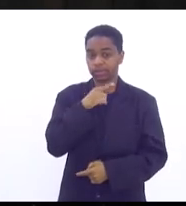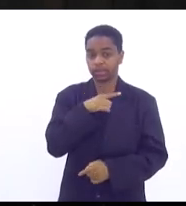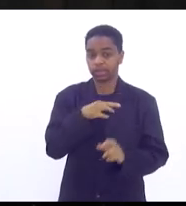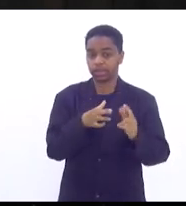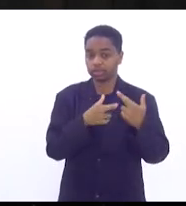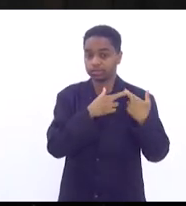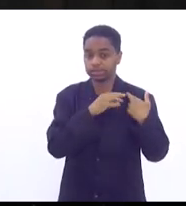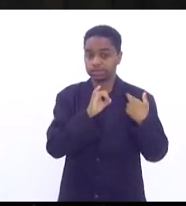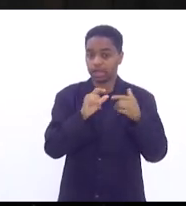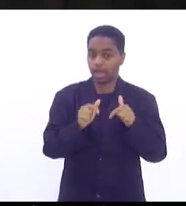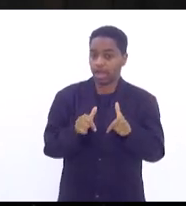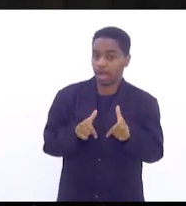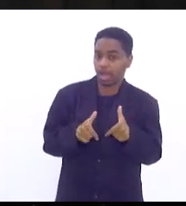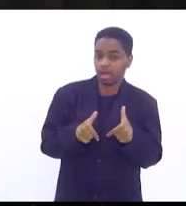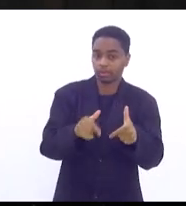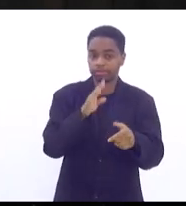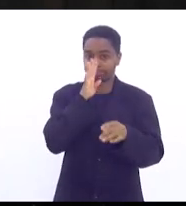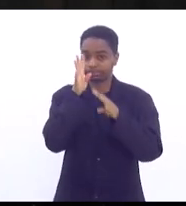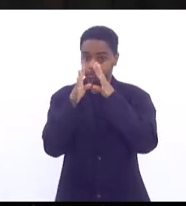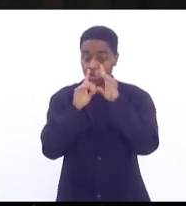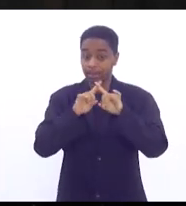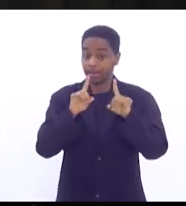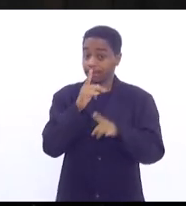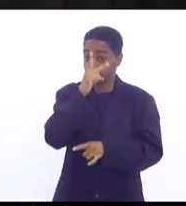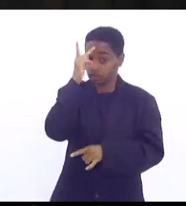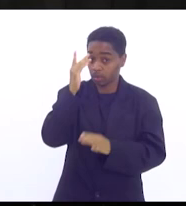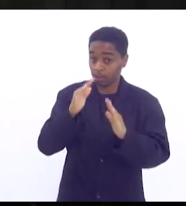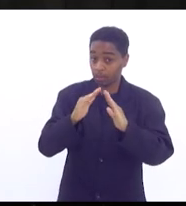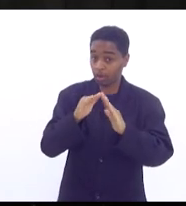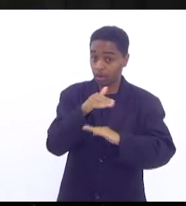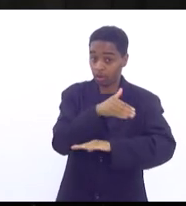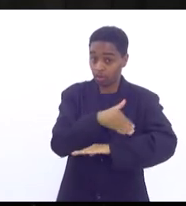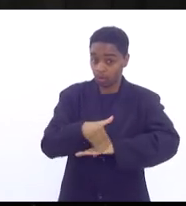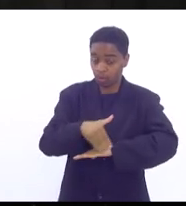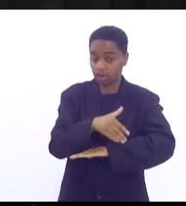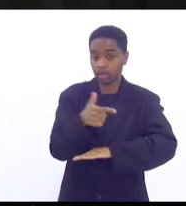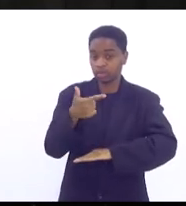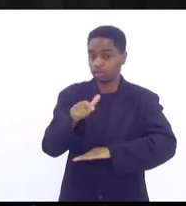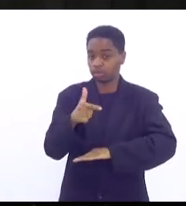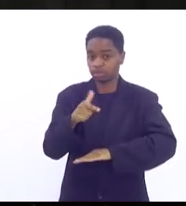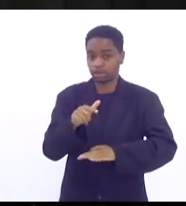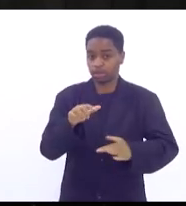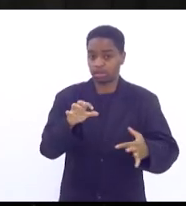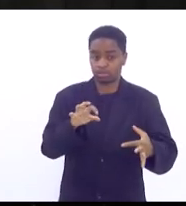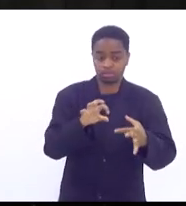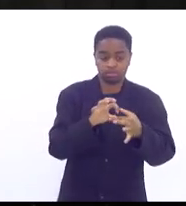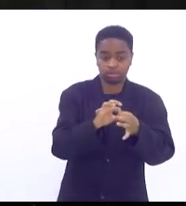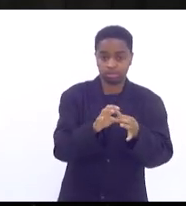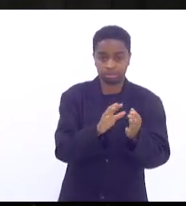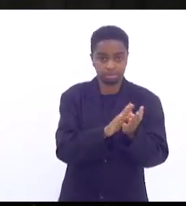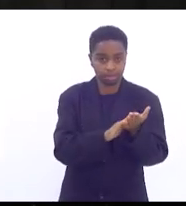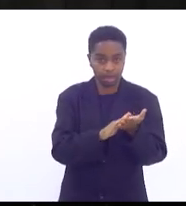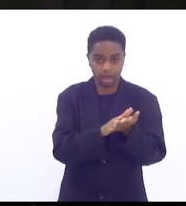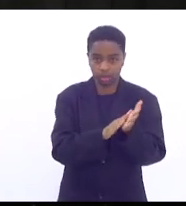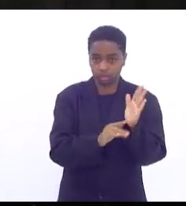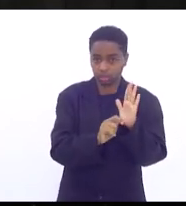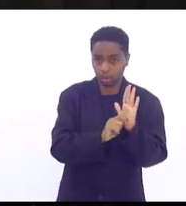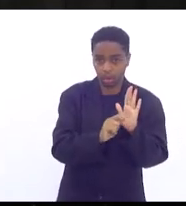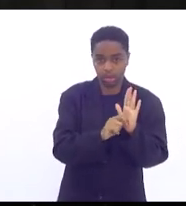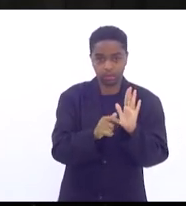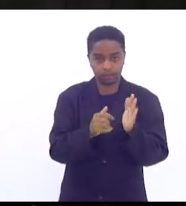Já os moradores de rua, que não tem nenhuma ligação com drogas, não são